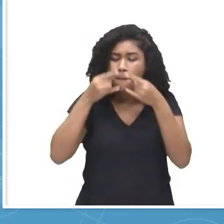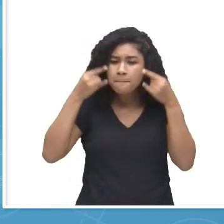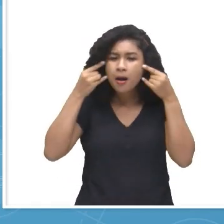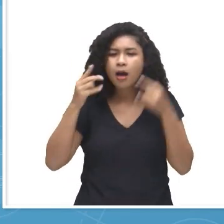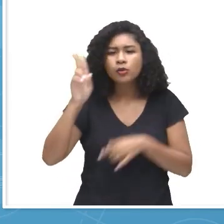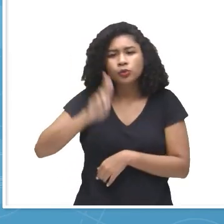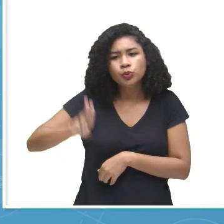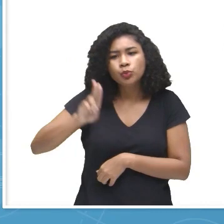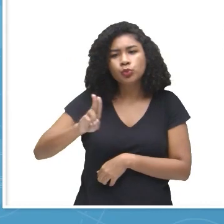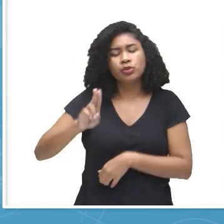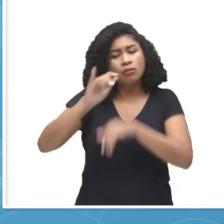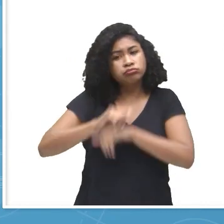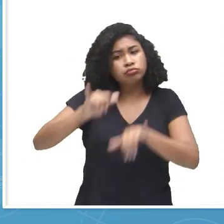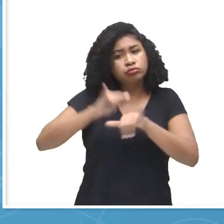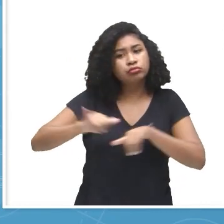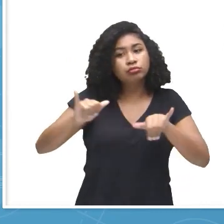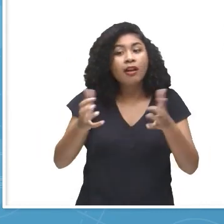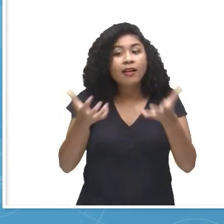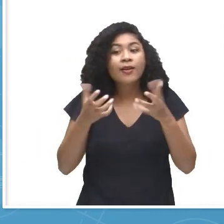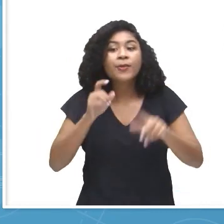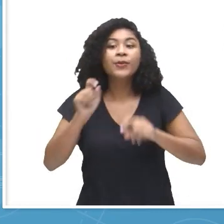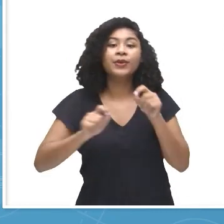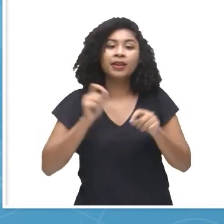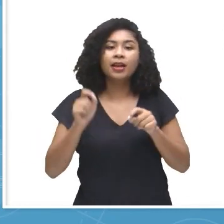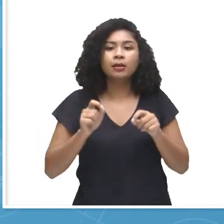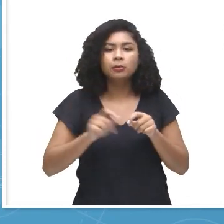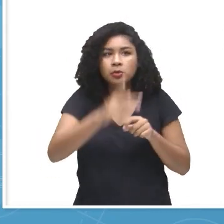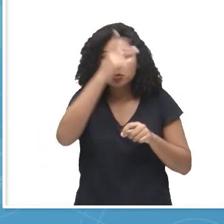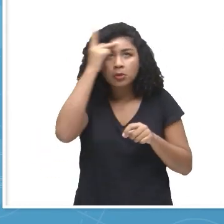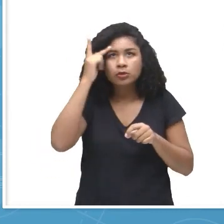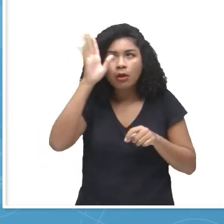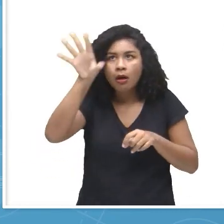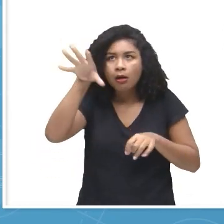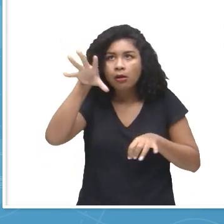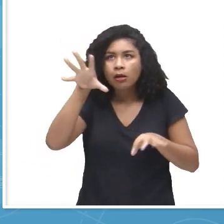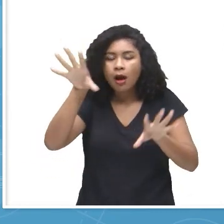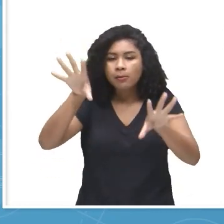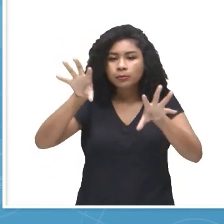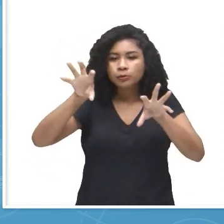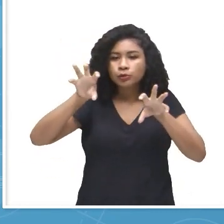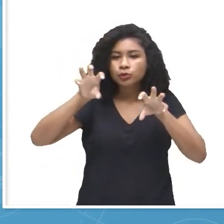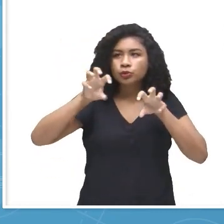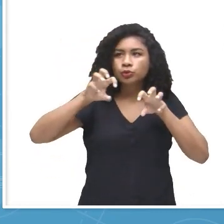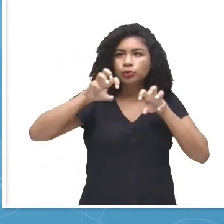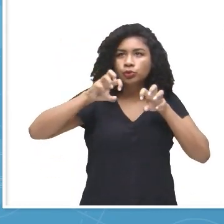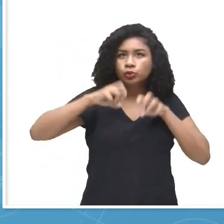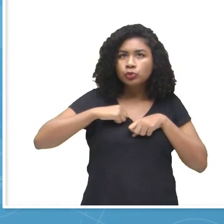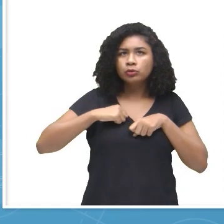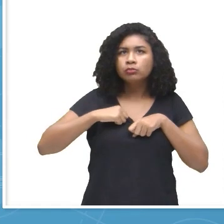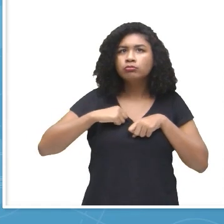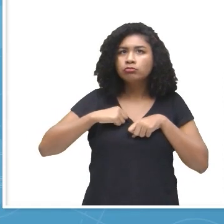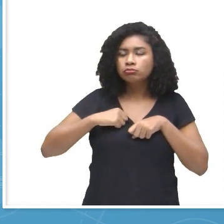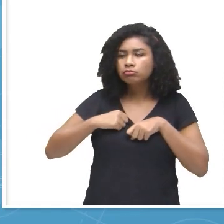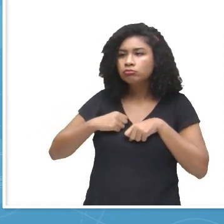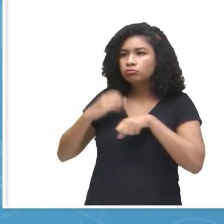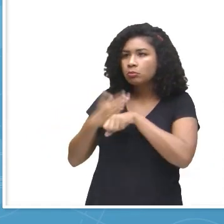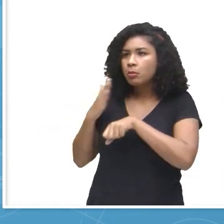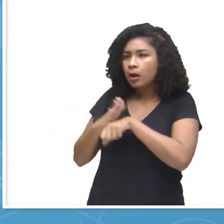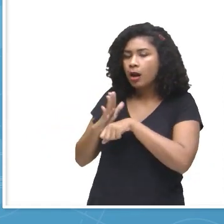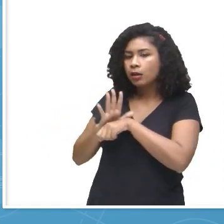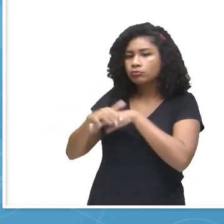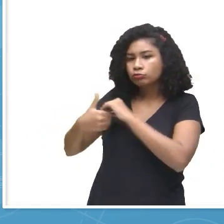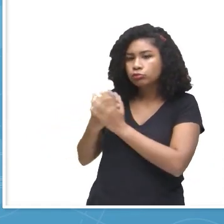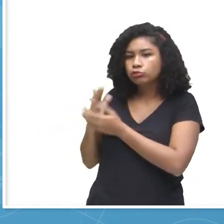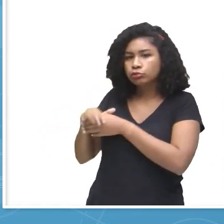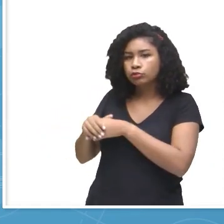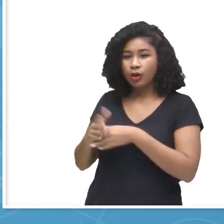justamente para as pessoas começarem a internalizar isso e fazer disso uma prática comum. Hoje em dia já é comum,